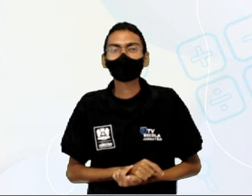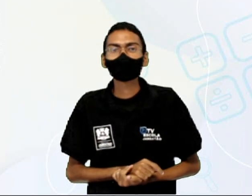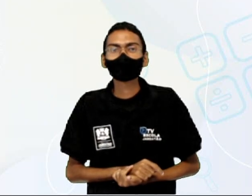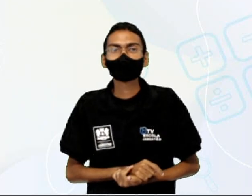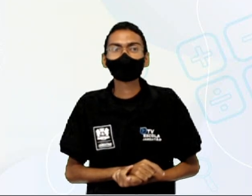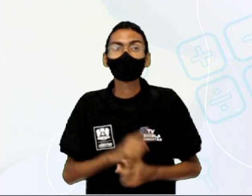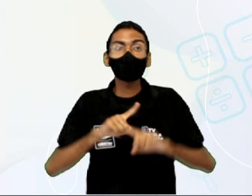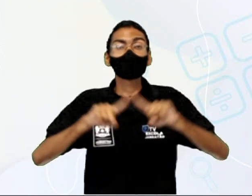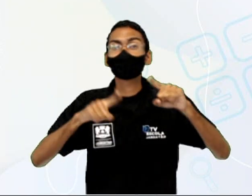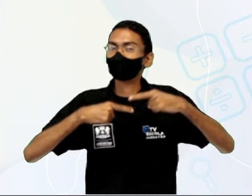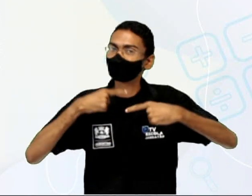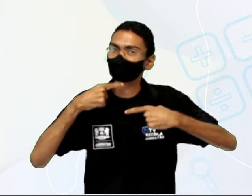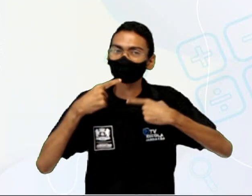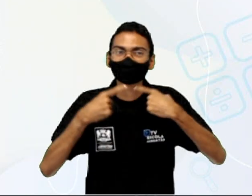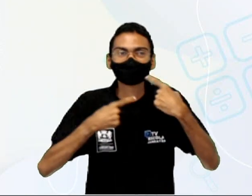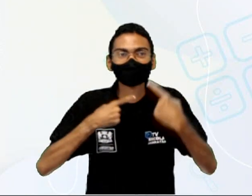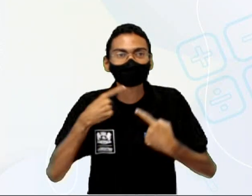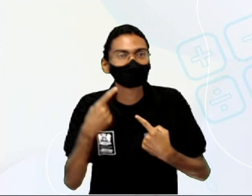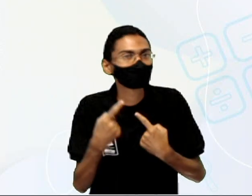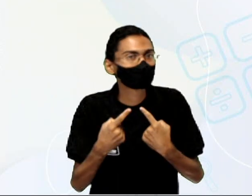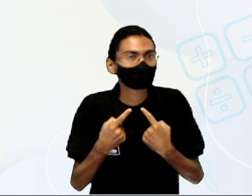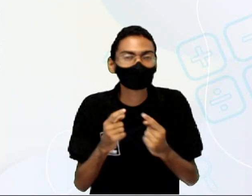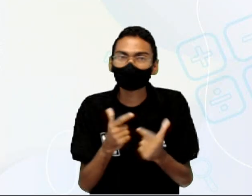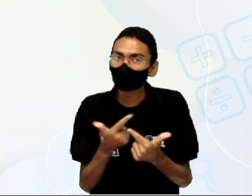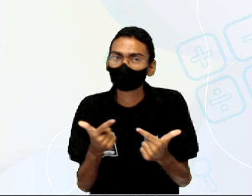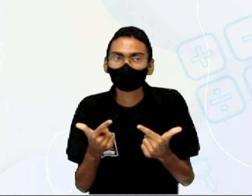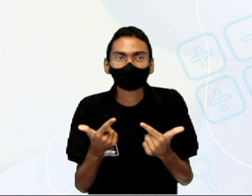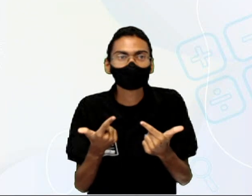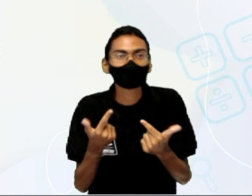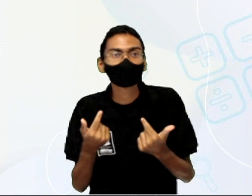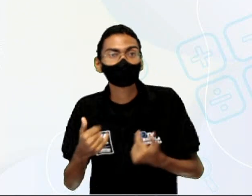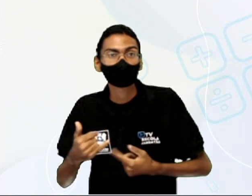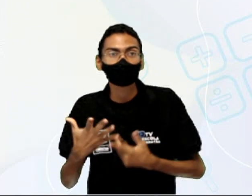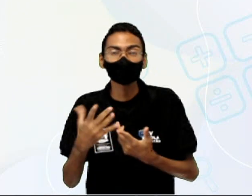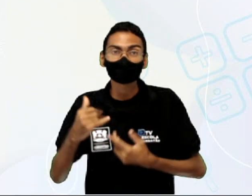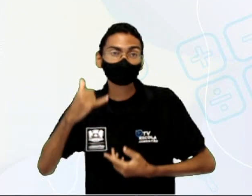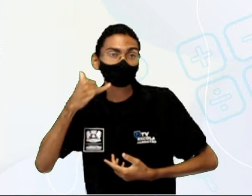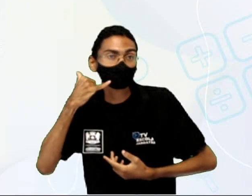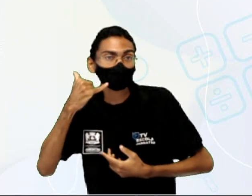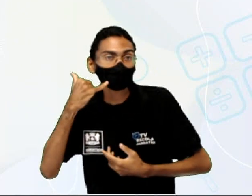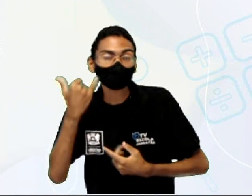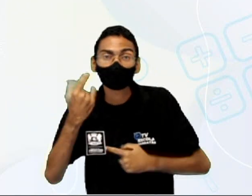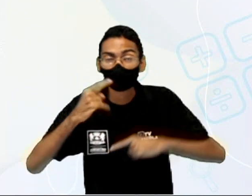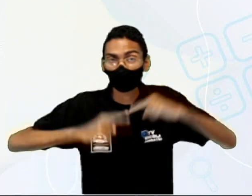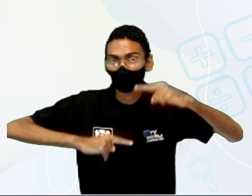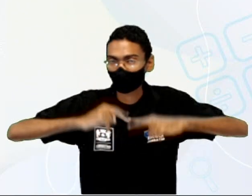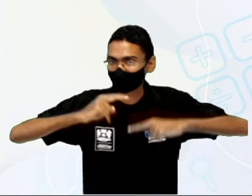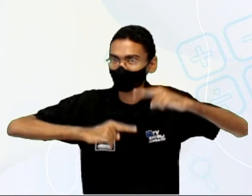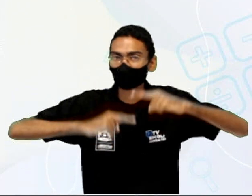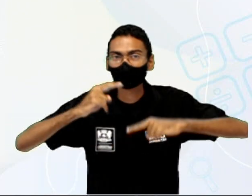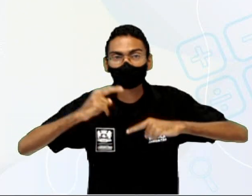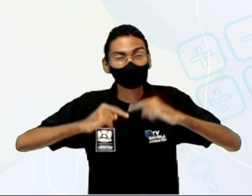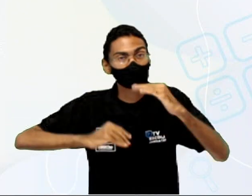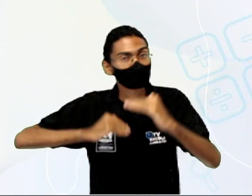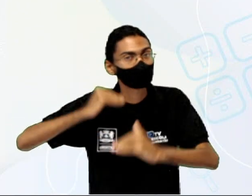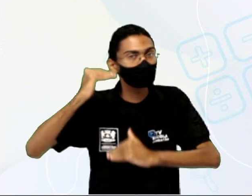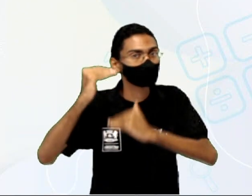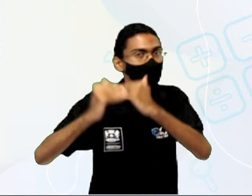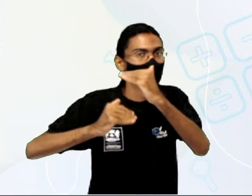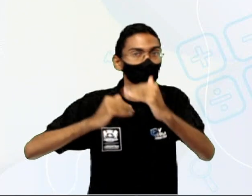Mas, sem dúvida, o aparelho celular foi um dos objetos que mais evoluiu com a